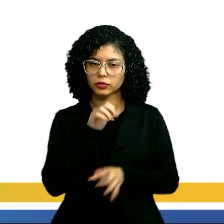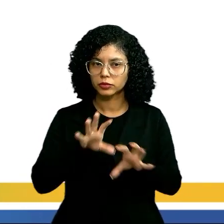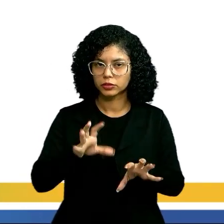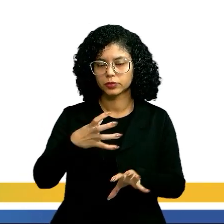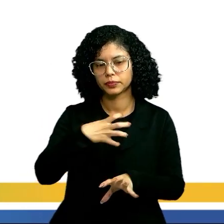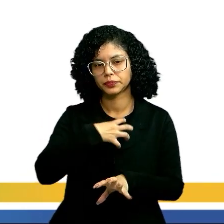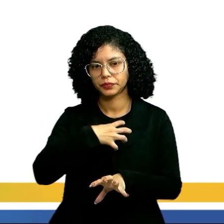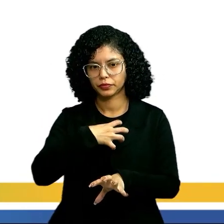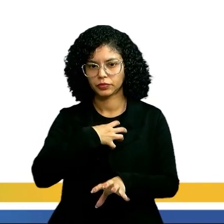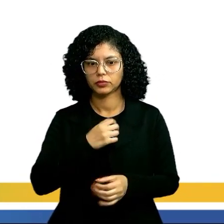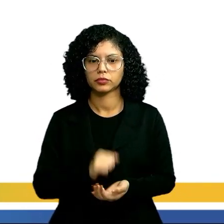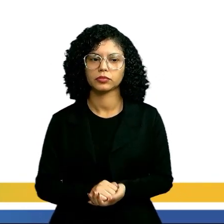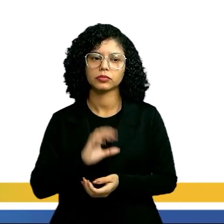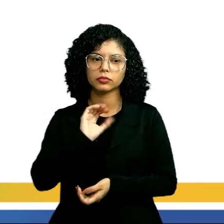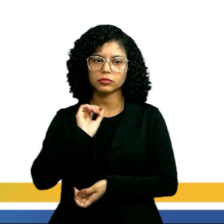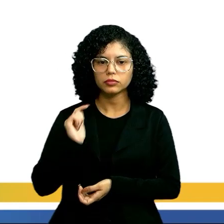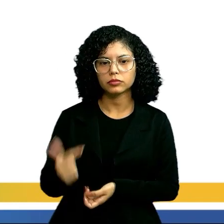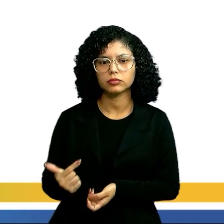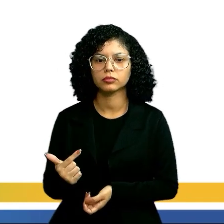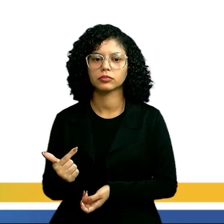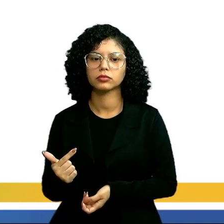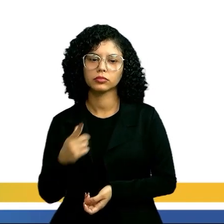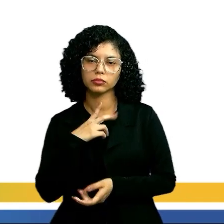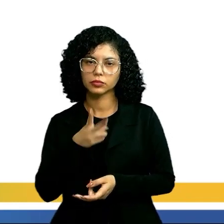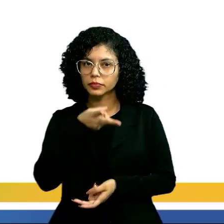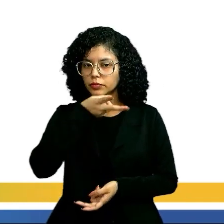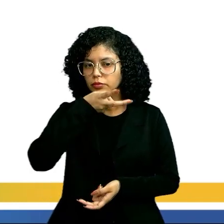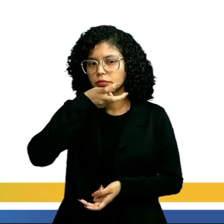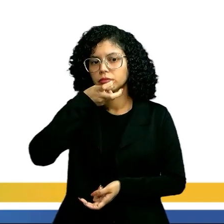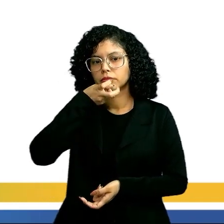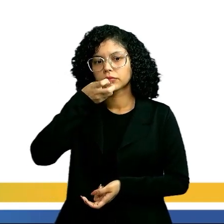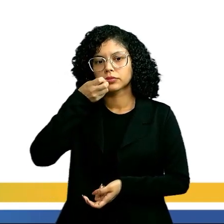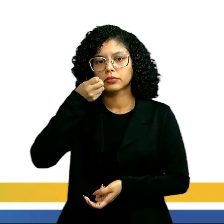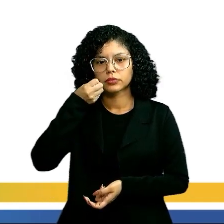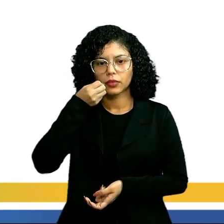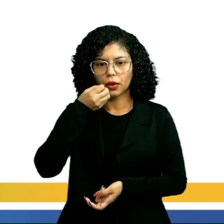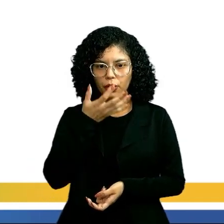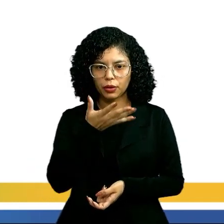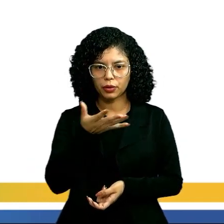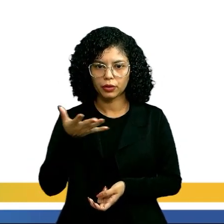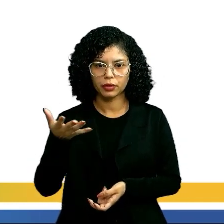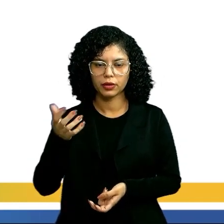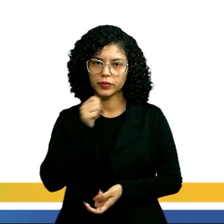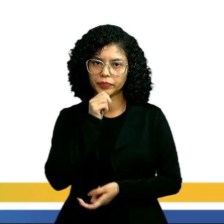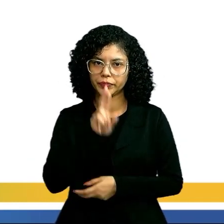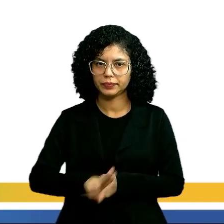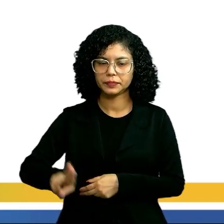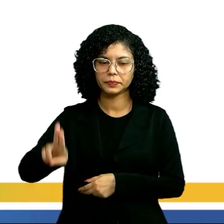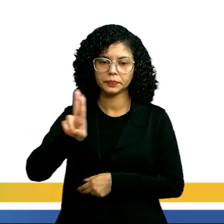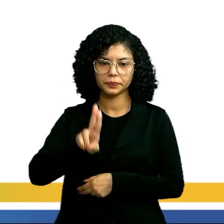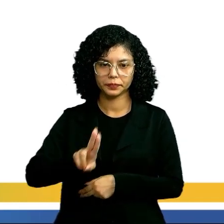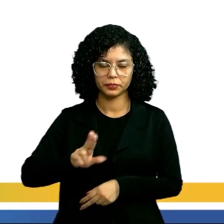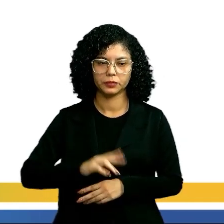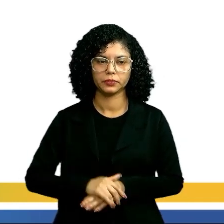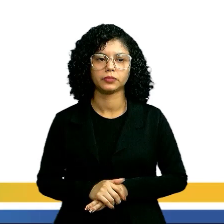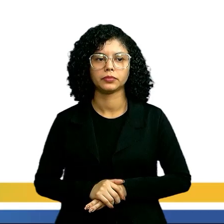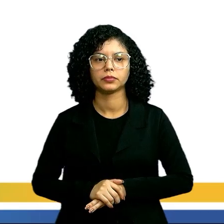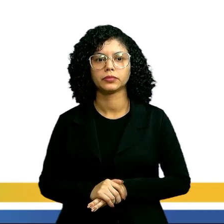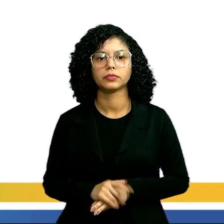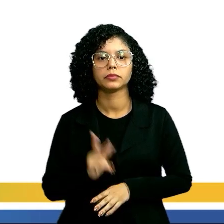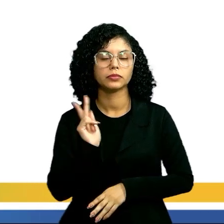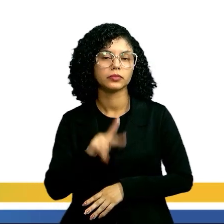momento onde o oxigênio que nós inspiramos, ele vai ser utilizado. Ok?